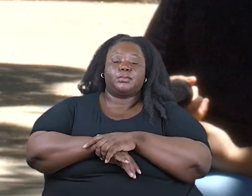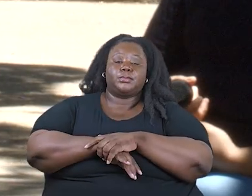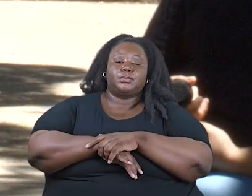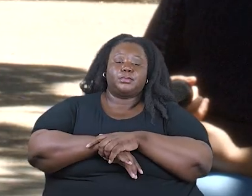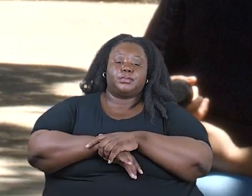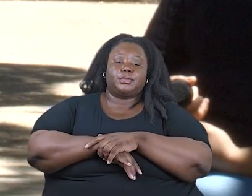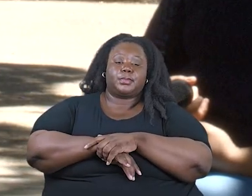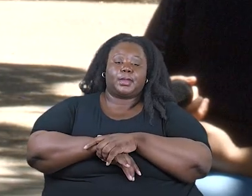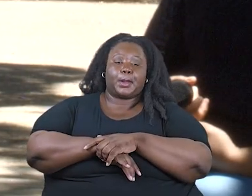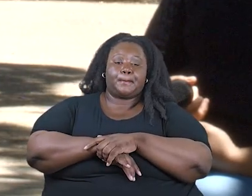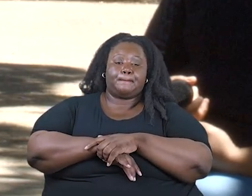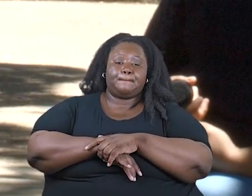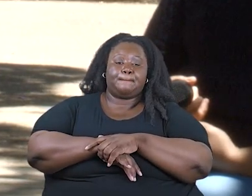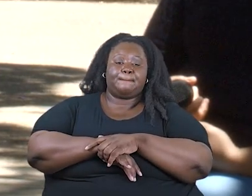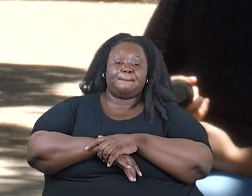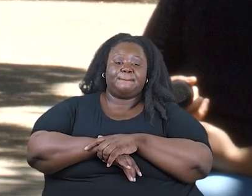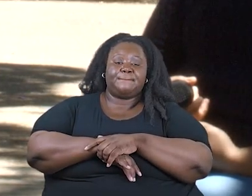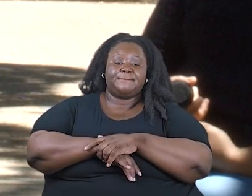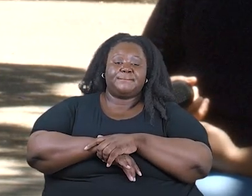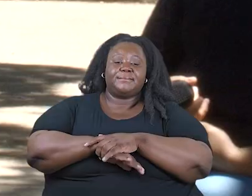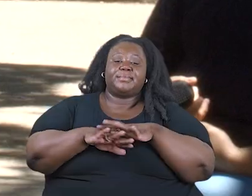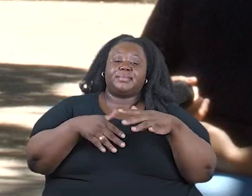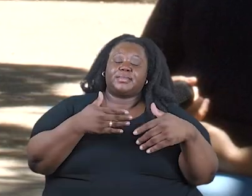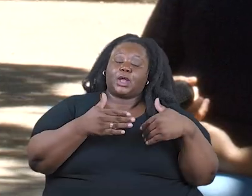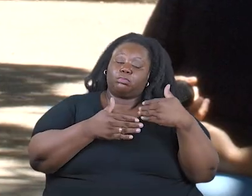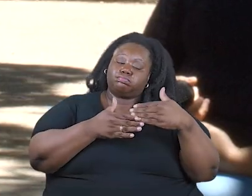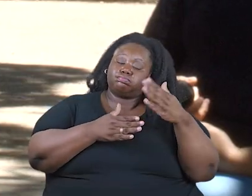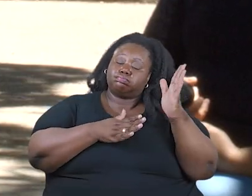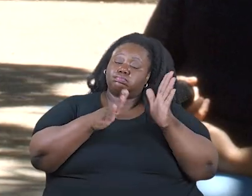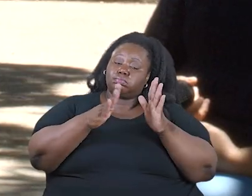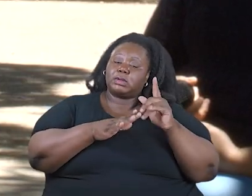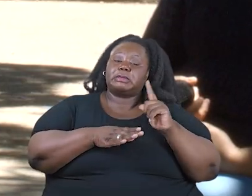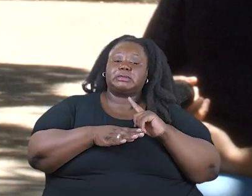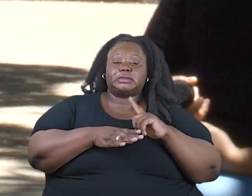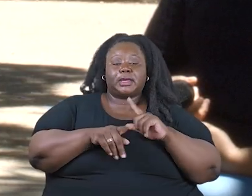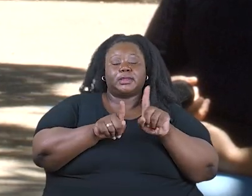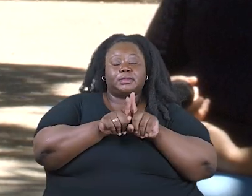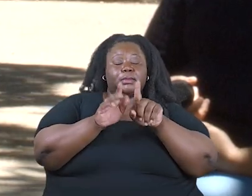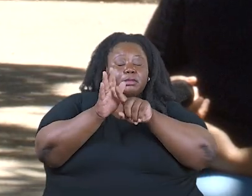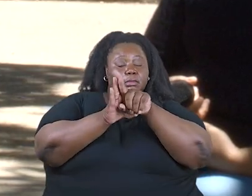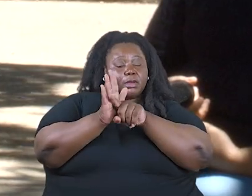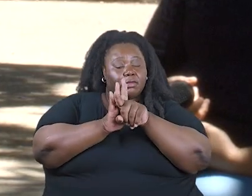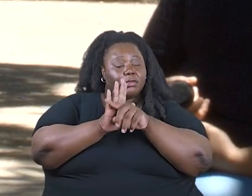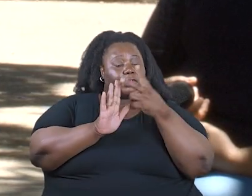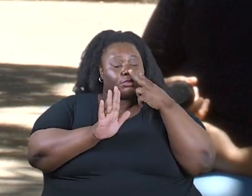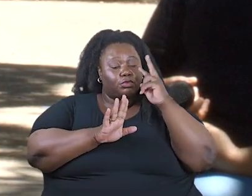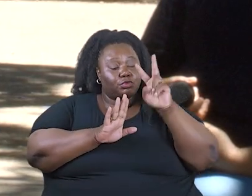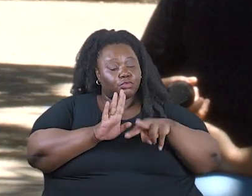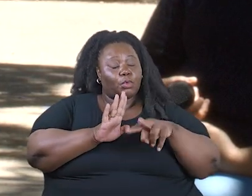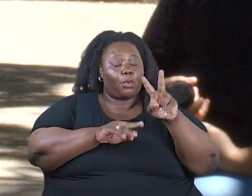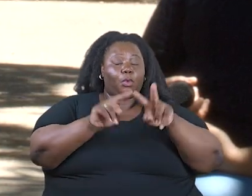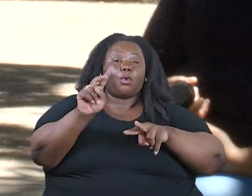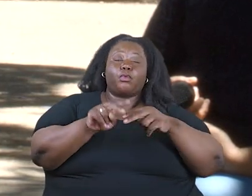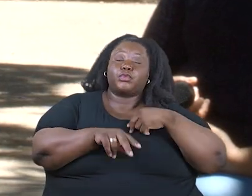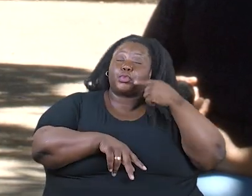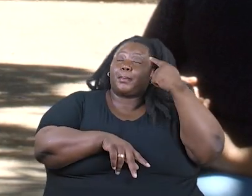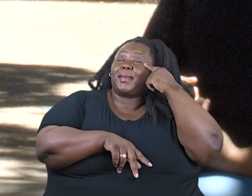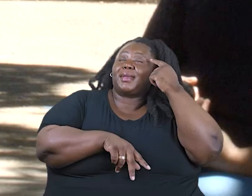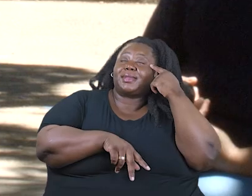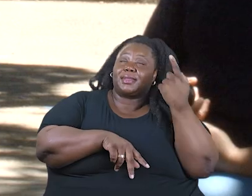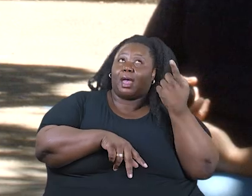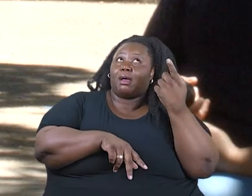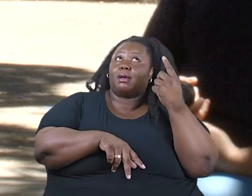de arte postal. Então, periodicamente, tem também uma reavaliação desses acervos, né,